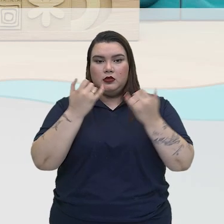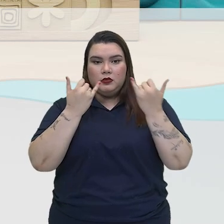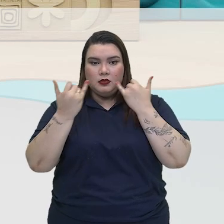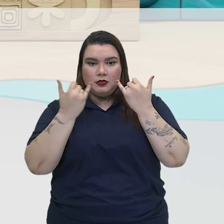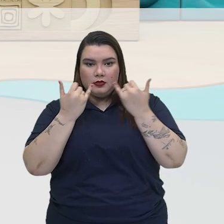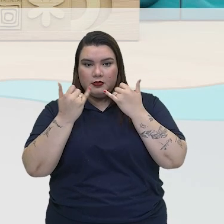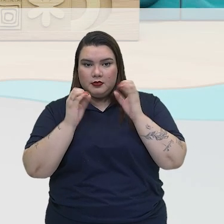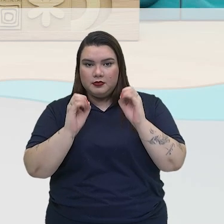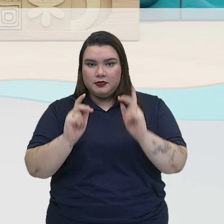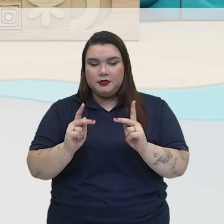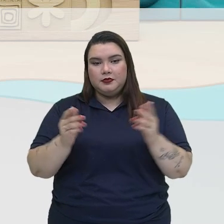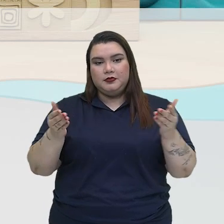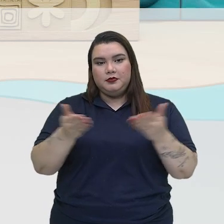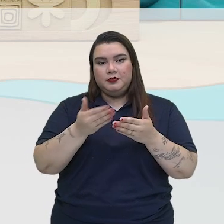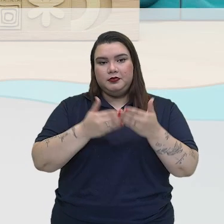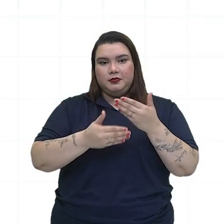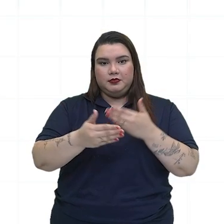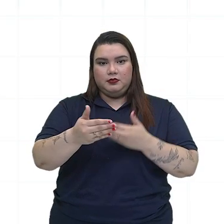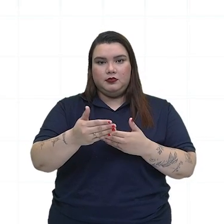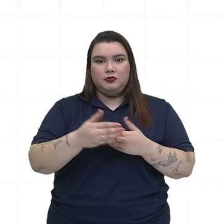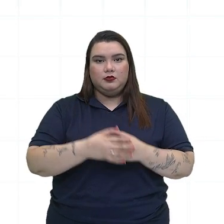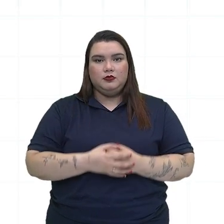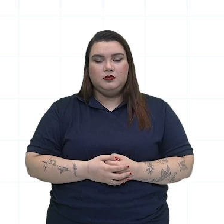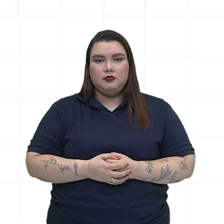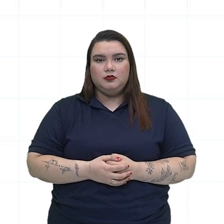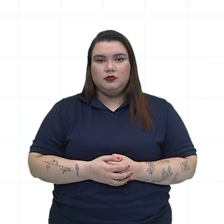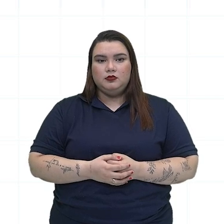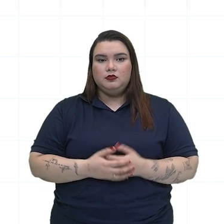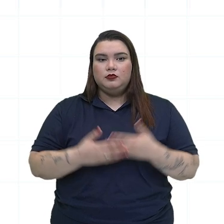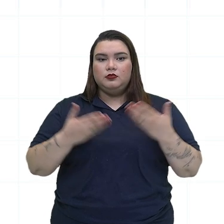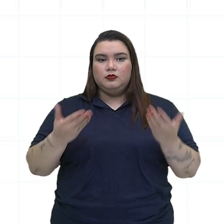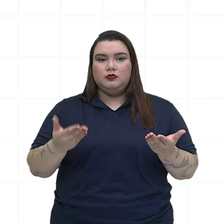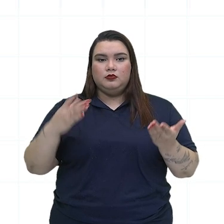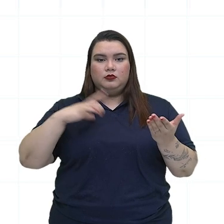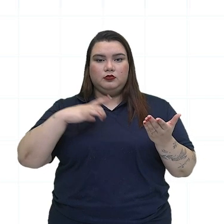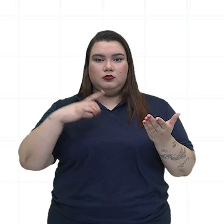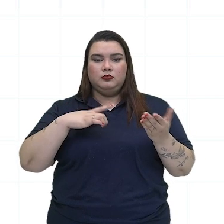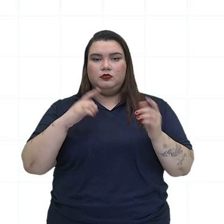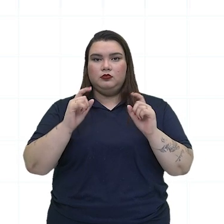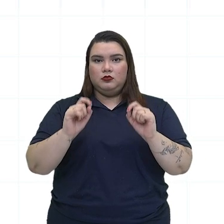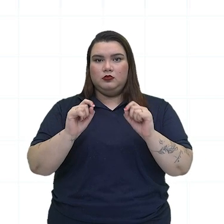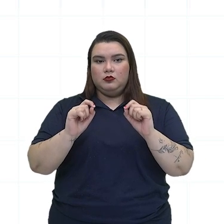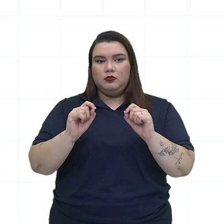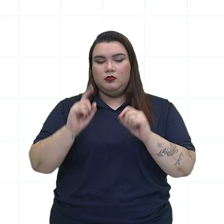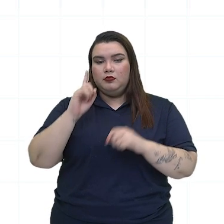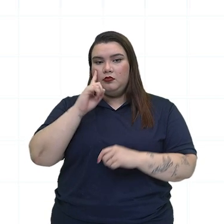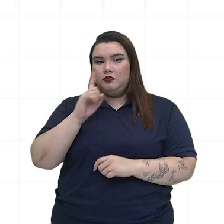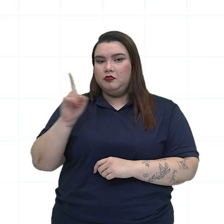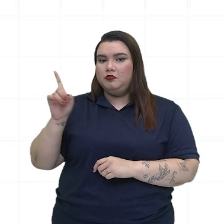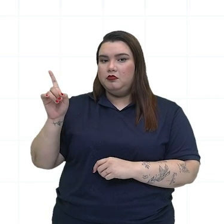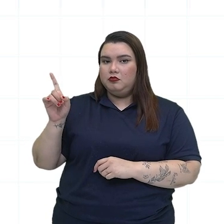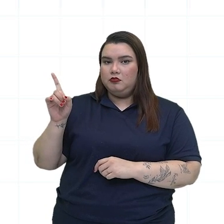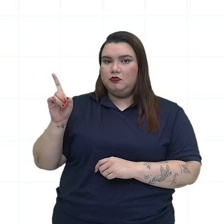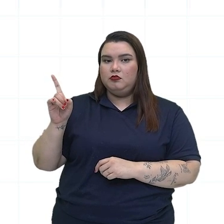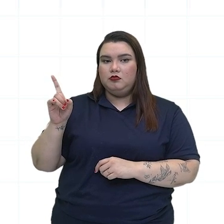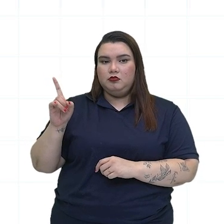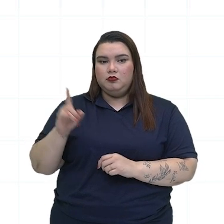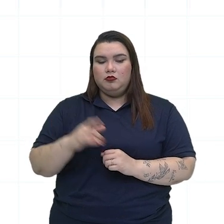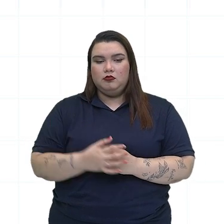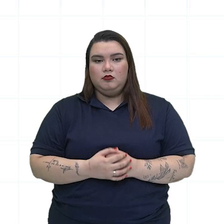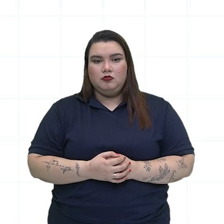pessoais. Então, vamos adiante aqui. Então, aqui nós temos identifying